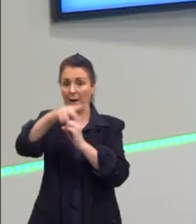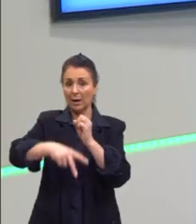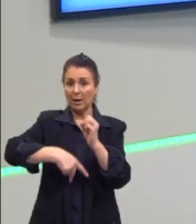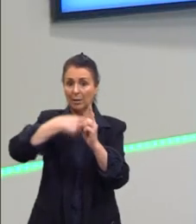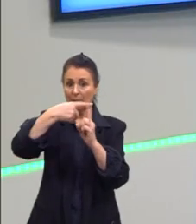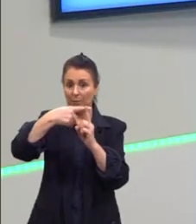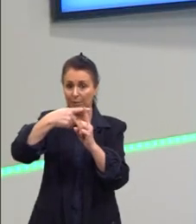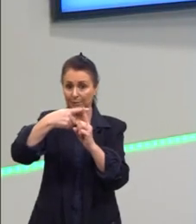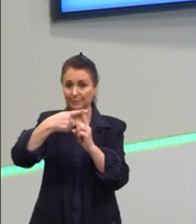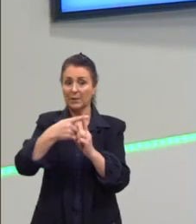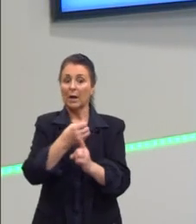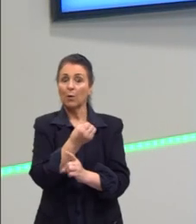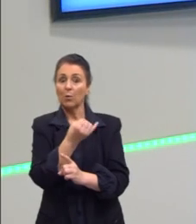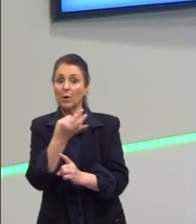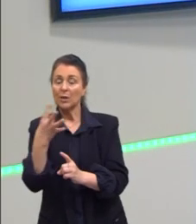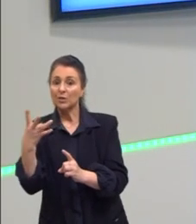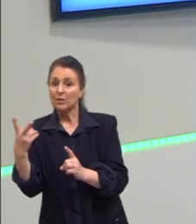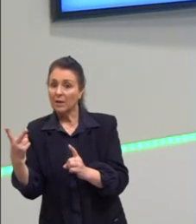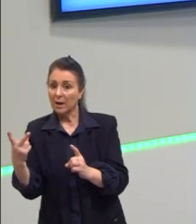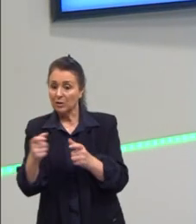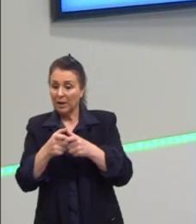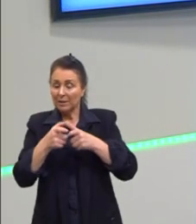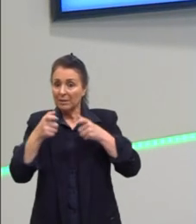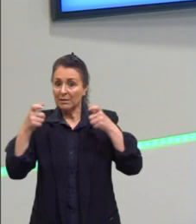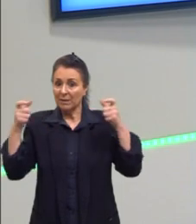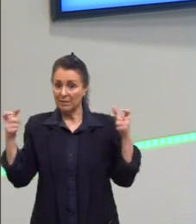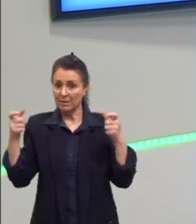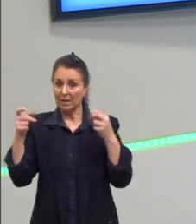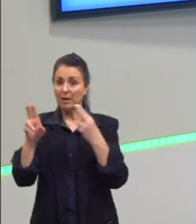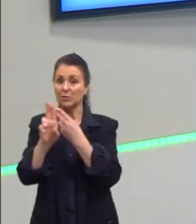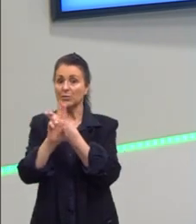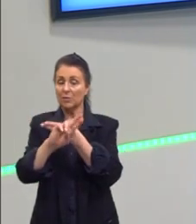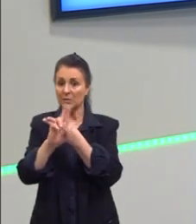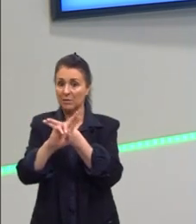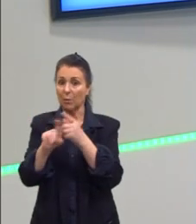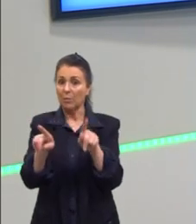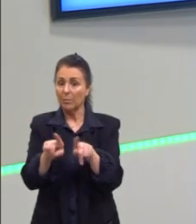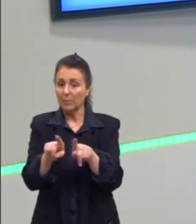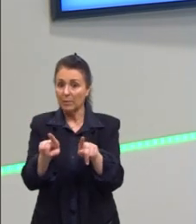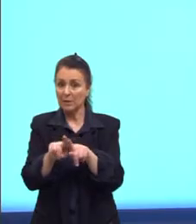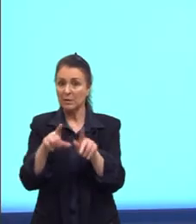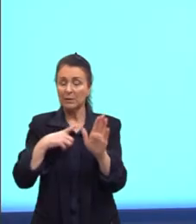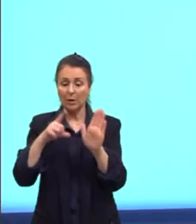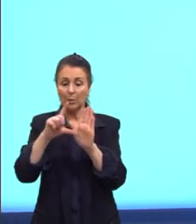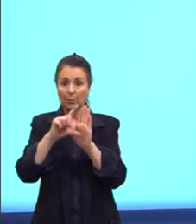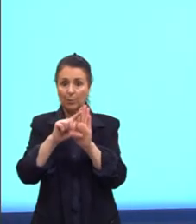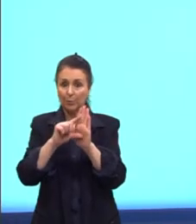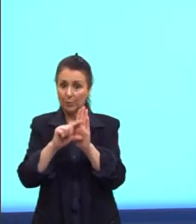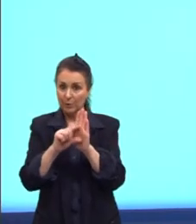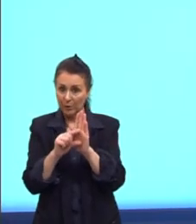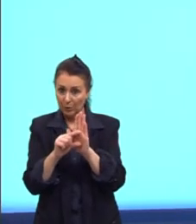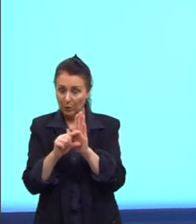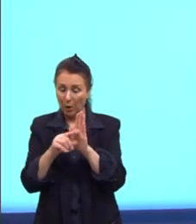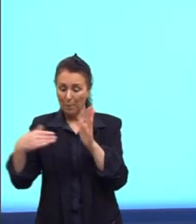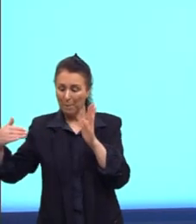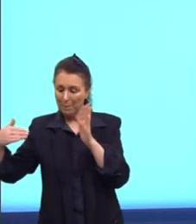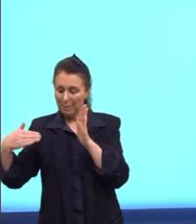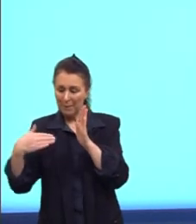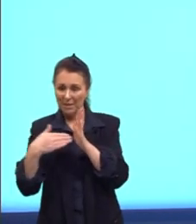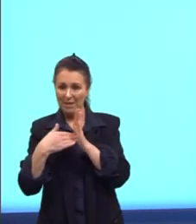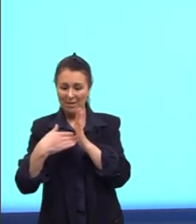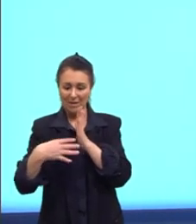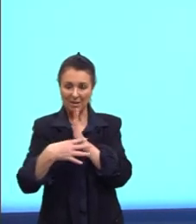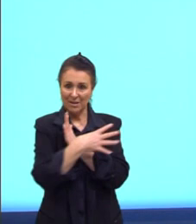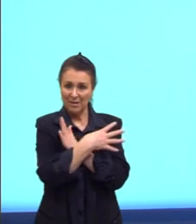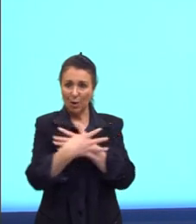intensidade de radiação aqui tem o menor poder de penetração em